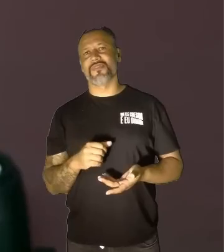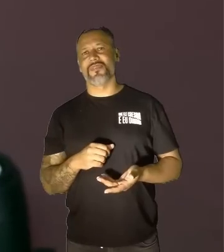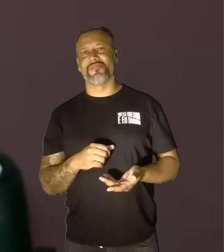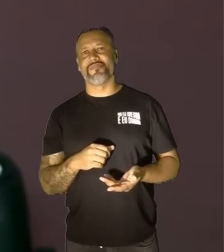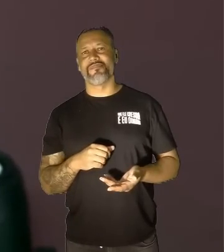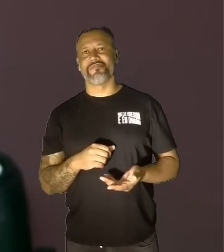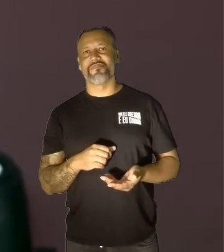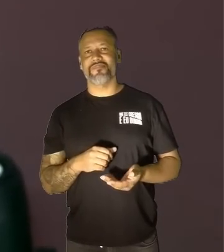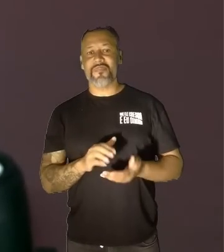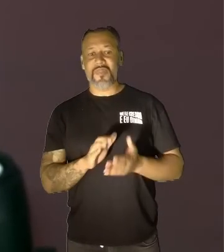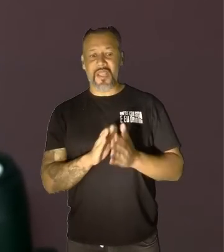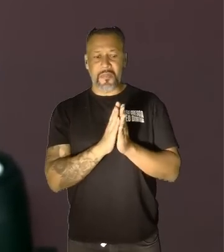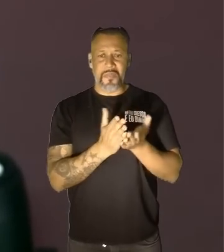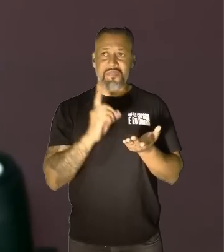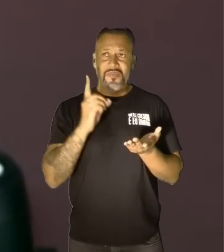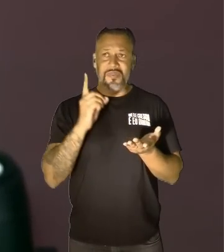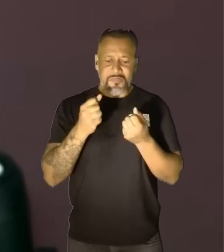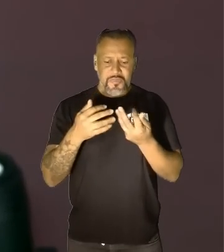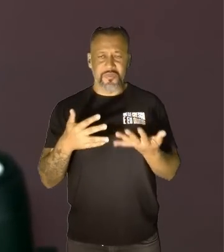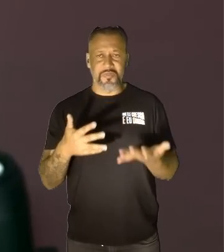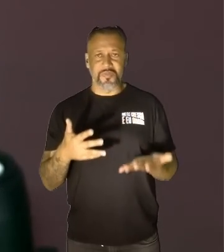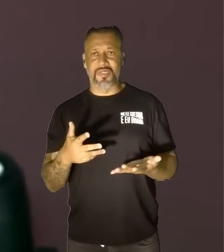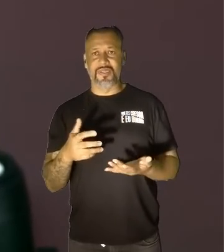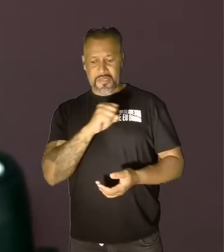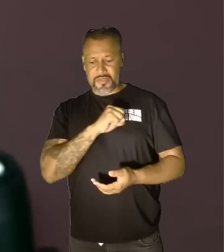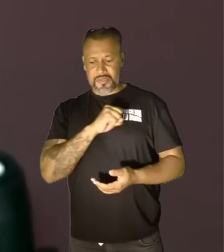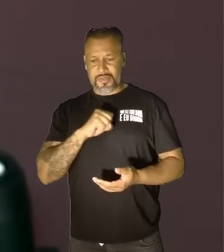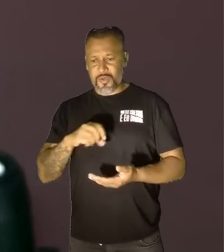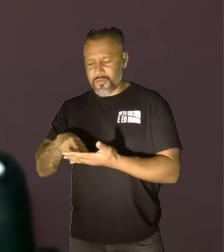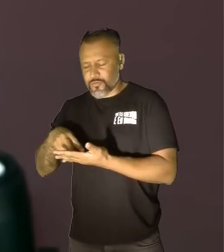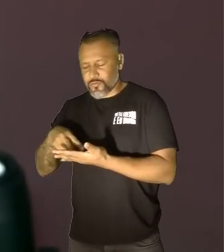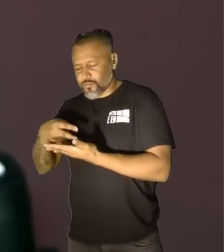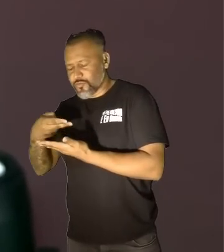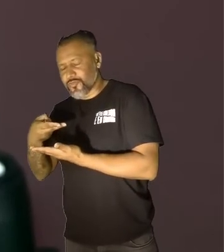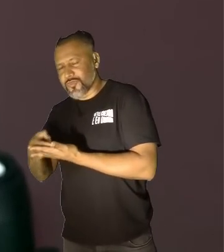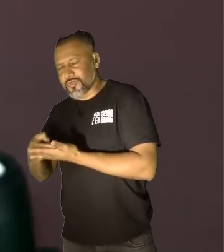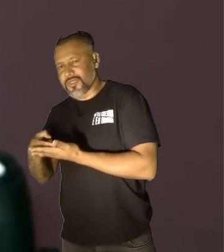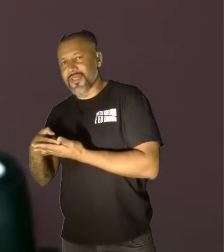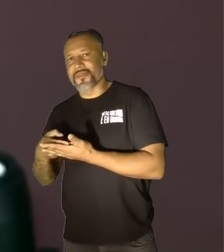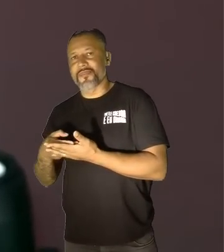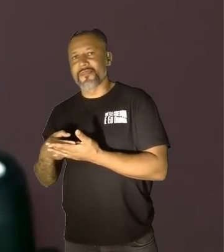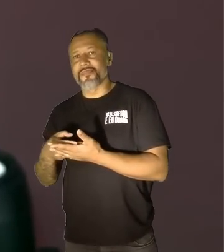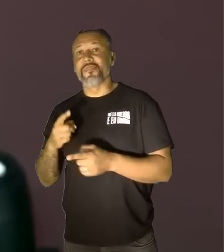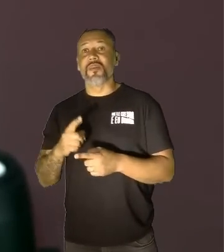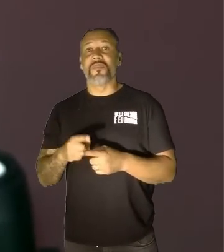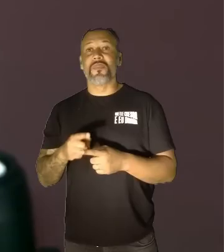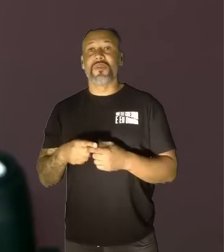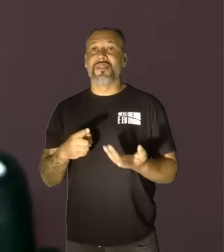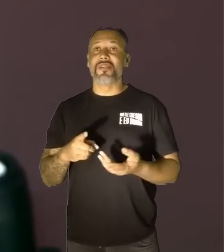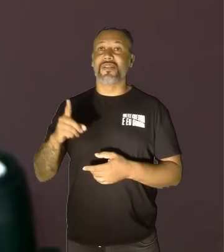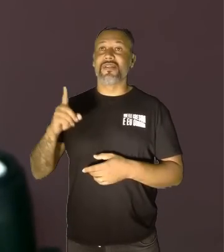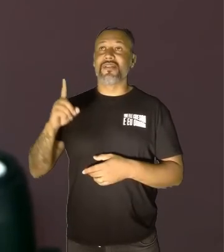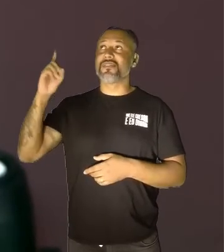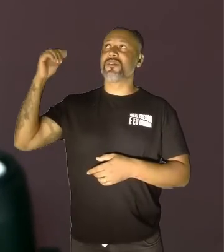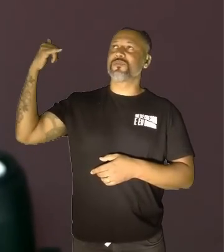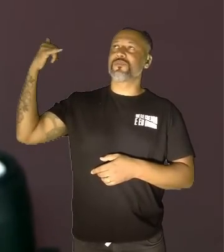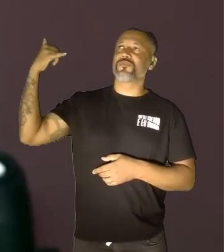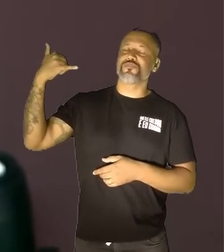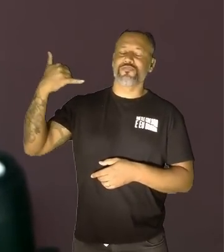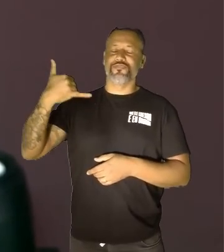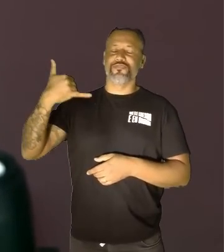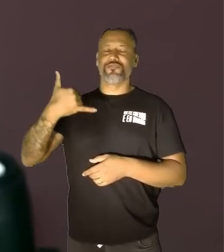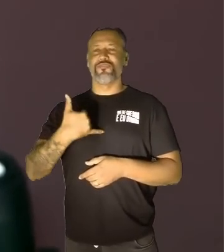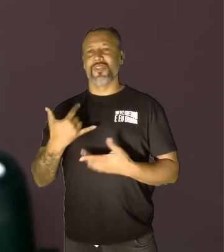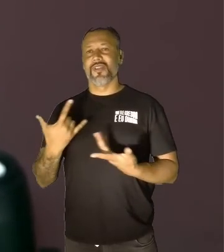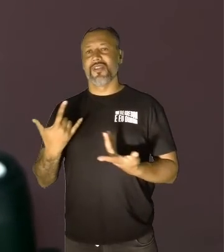E a Bíblia diz que Samuel foi deitar. Porque tem coisas que Deus fala que vai fazer, mas que nós estamos chocados.